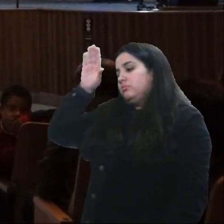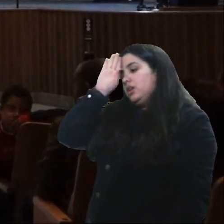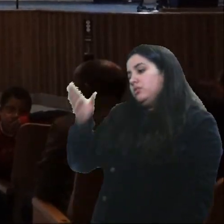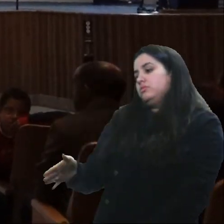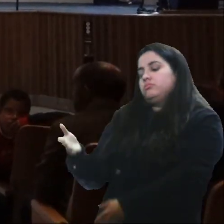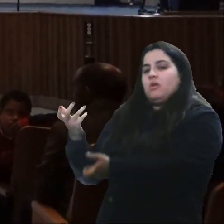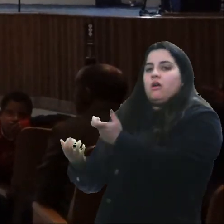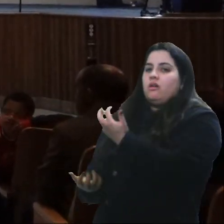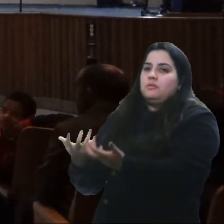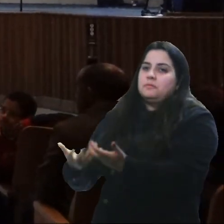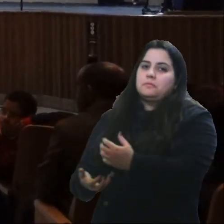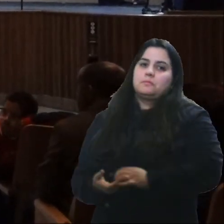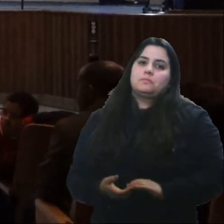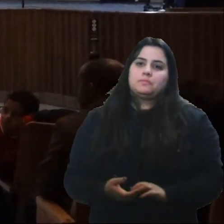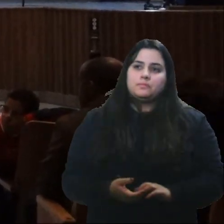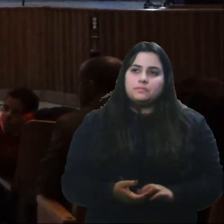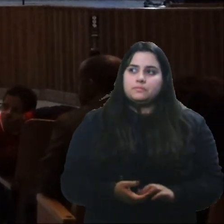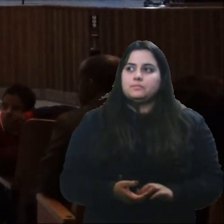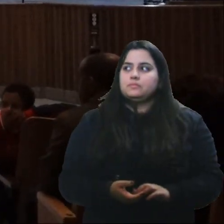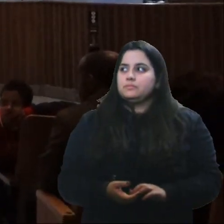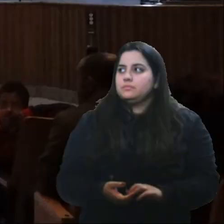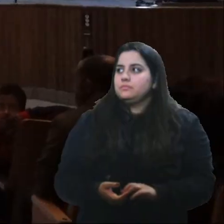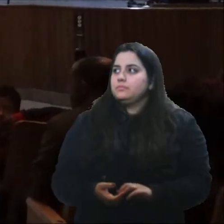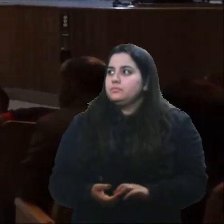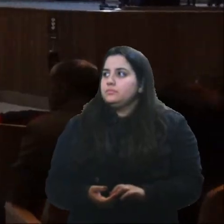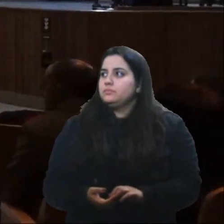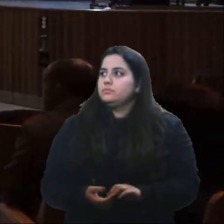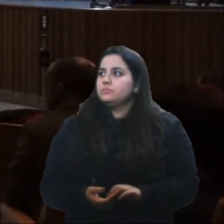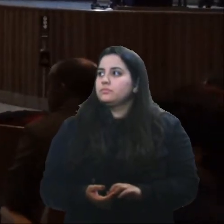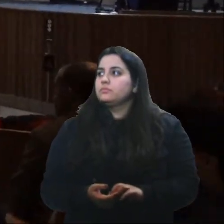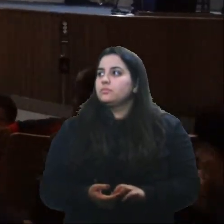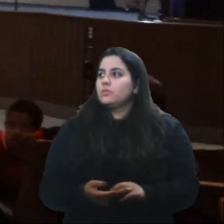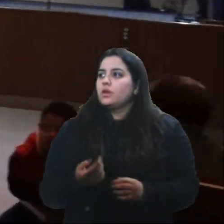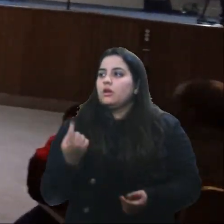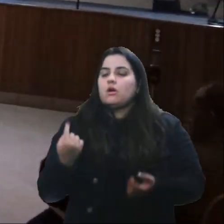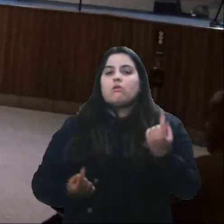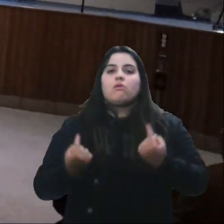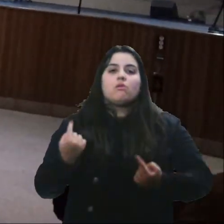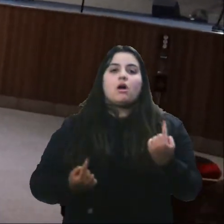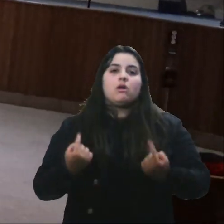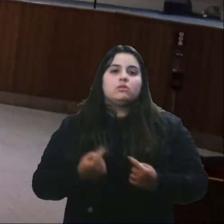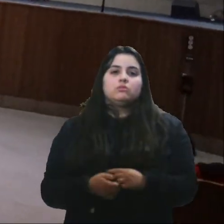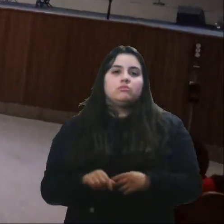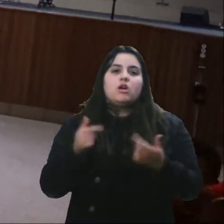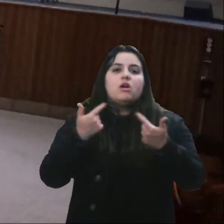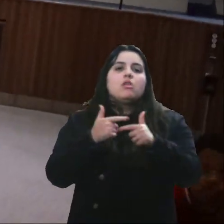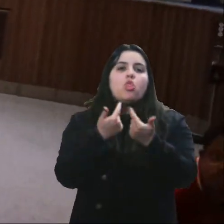quando Jesus vai voltar, você vai correr de Jesus. Não tem o meio termo.